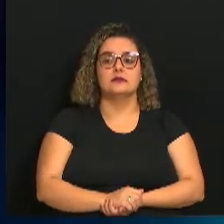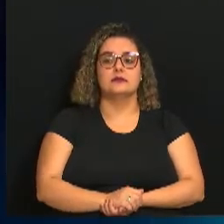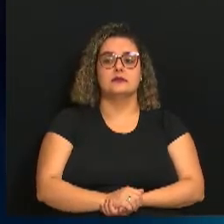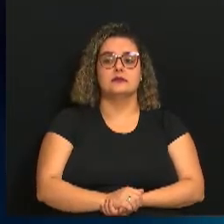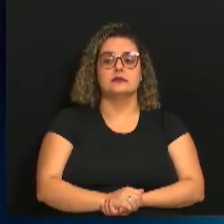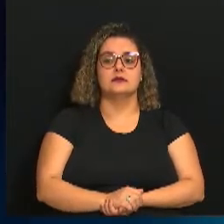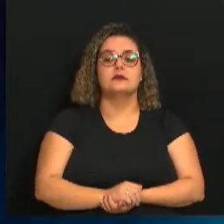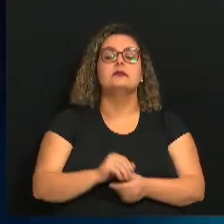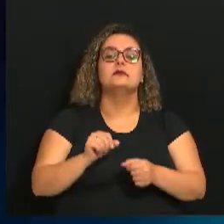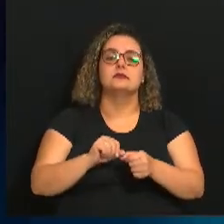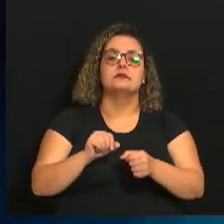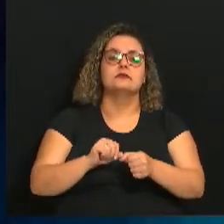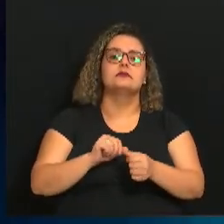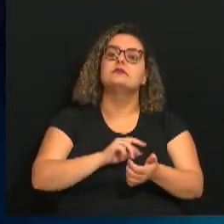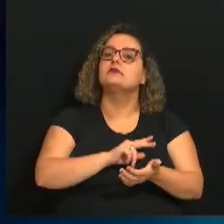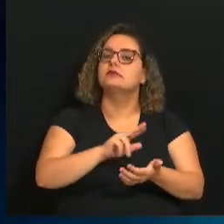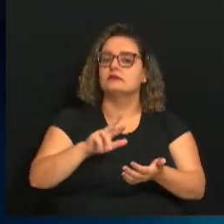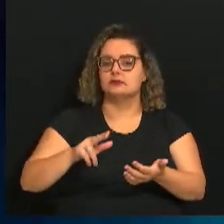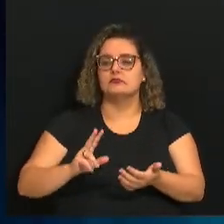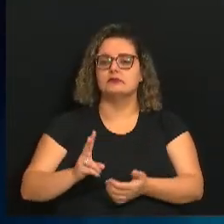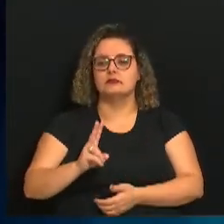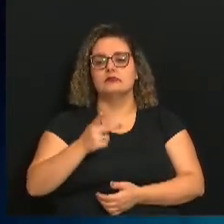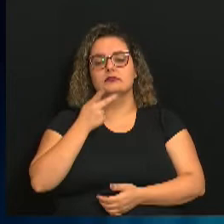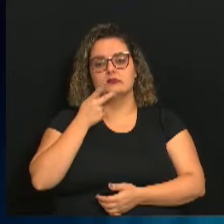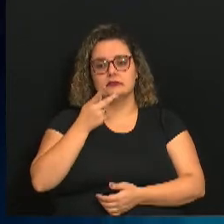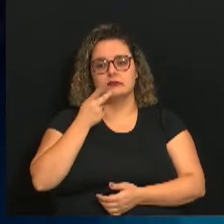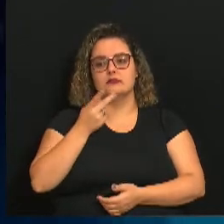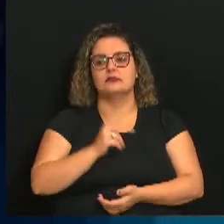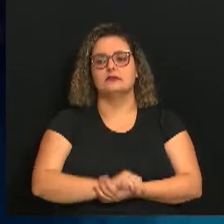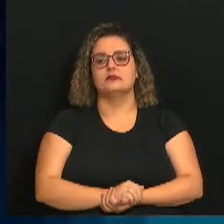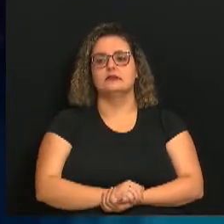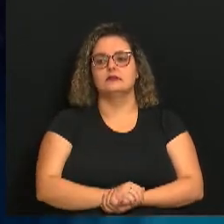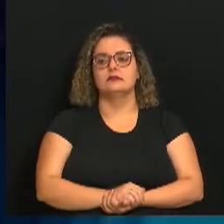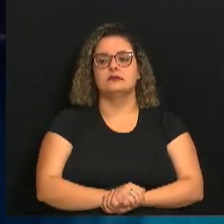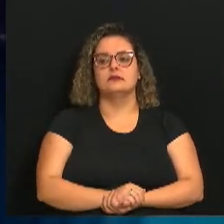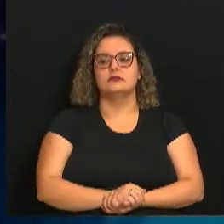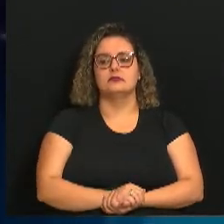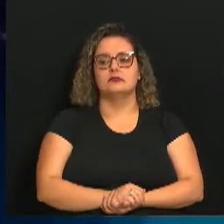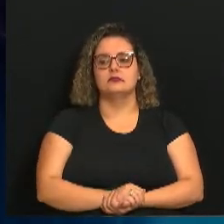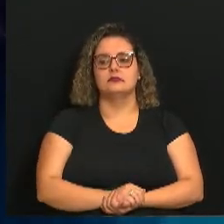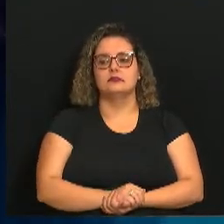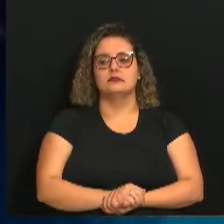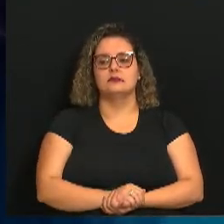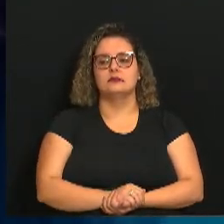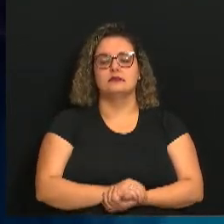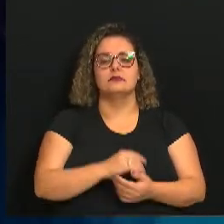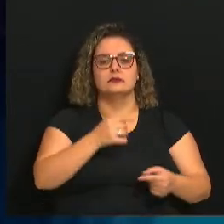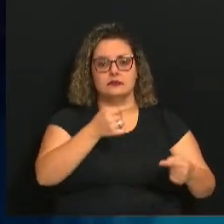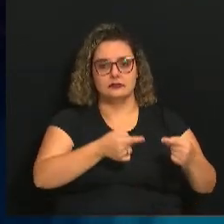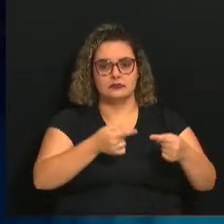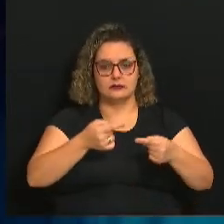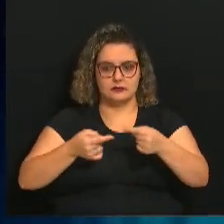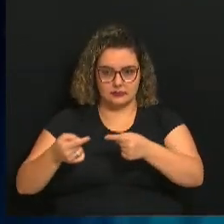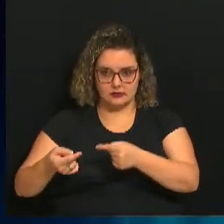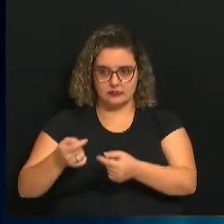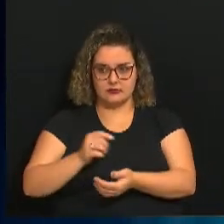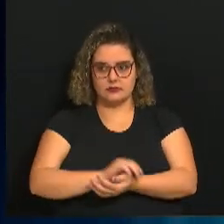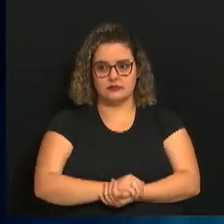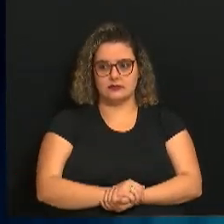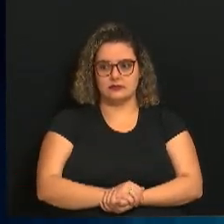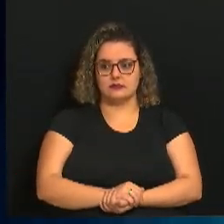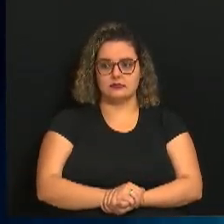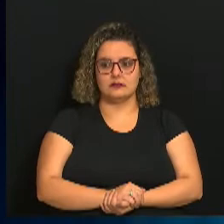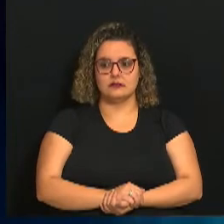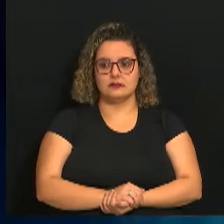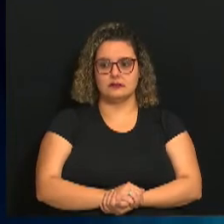ainda, mas a gente sempre fala, pelo menos eu sempre faço essa discussão, que não é mecânico